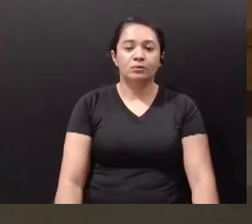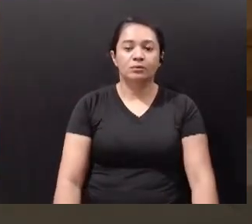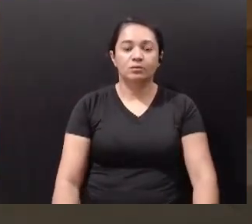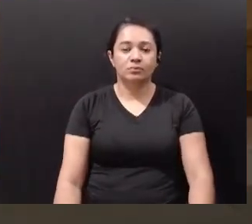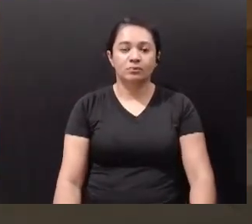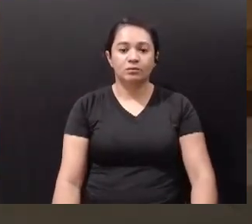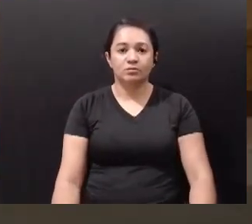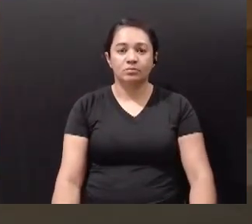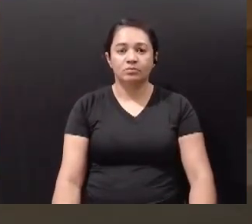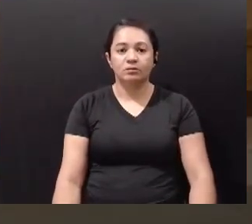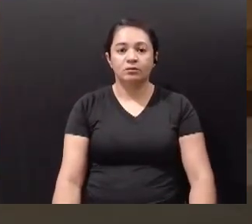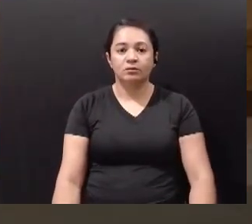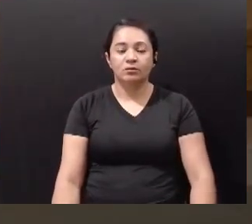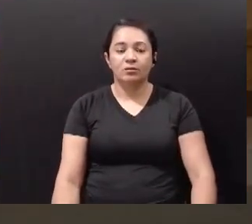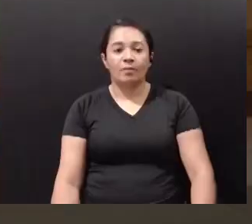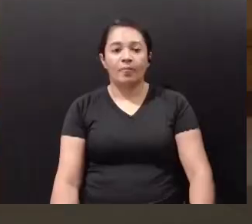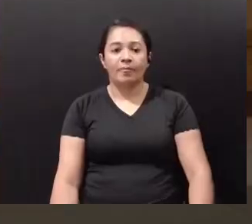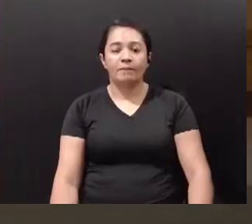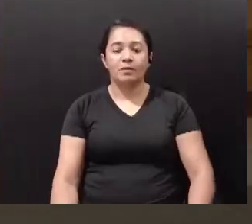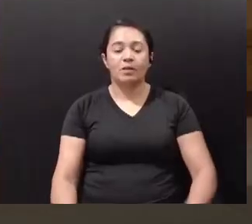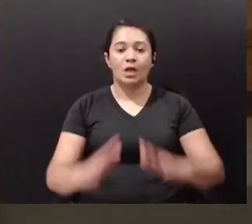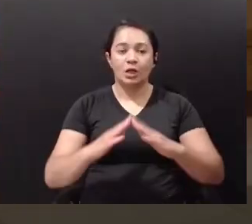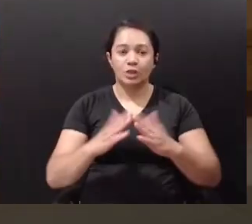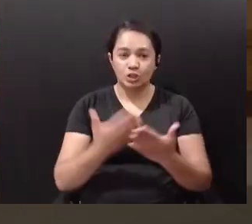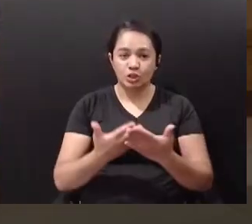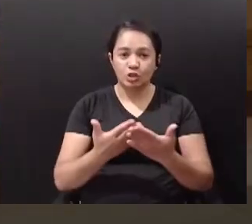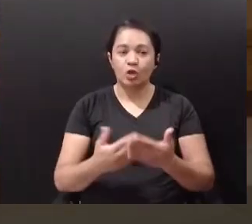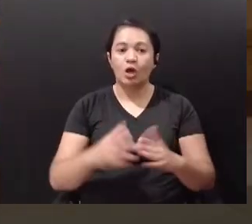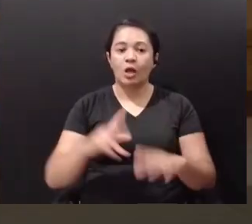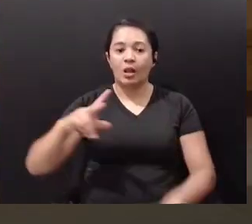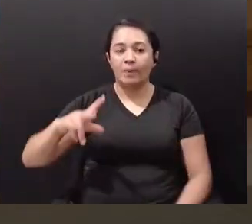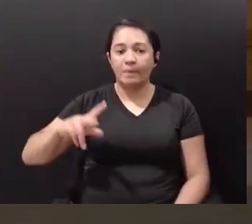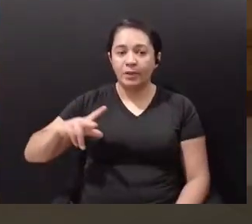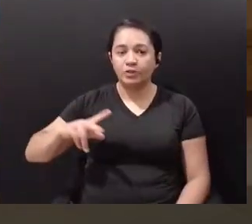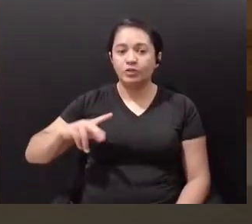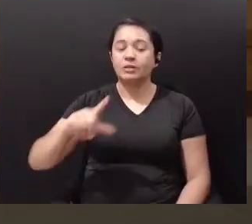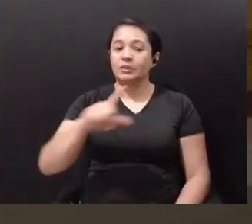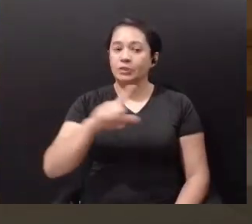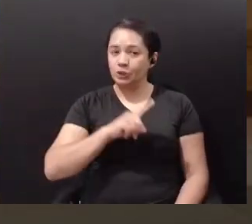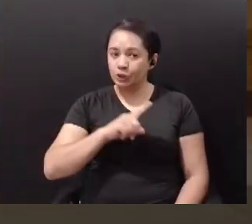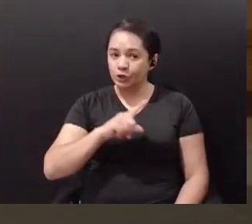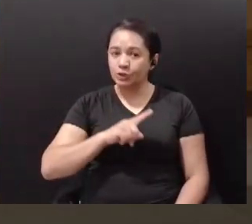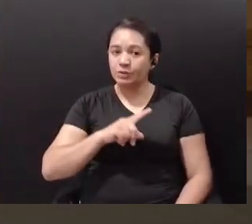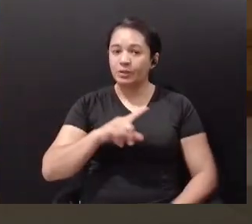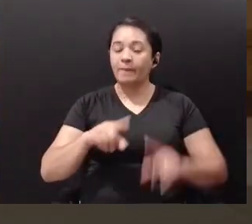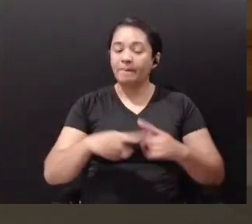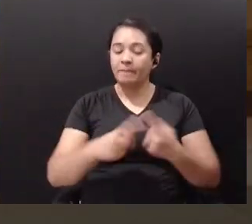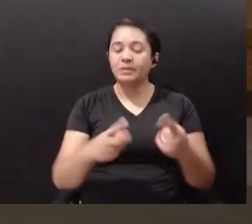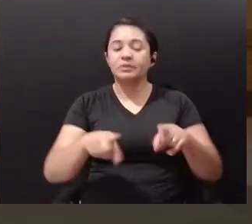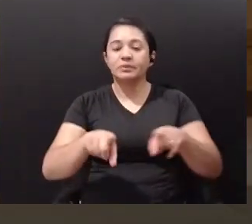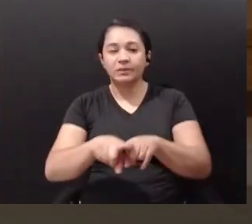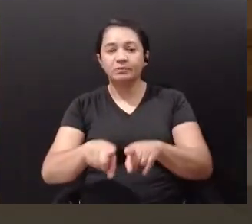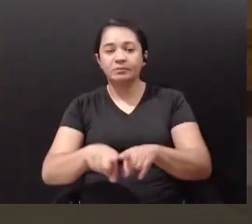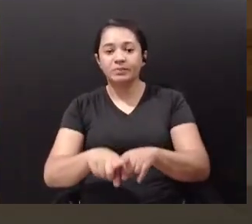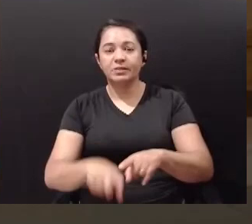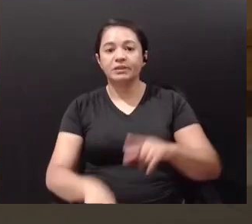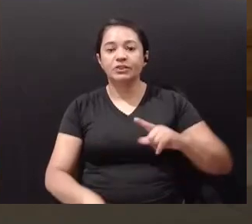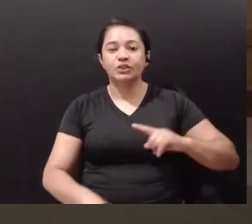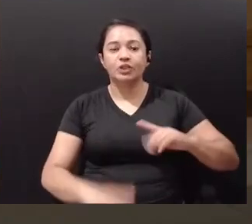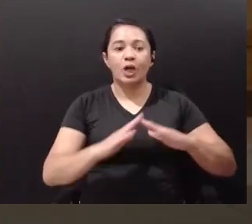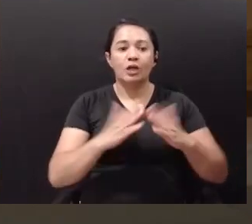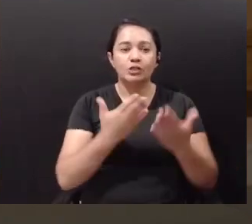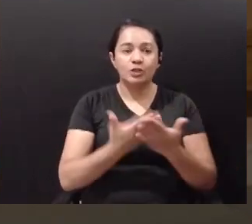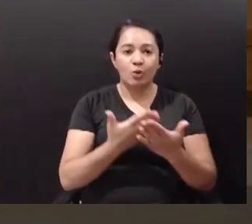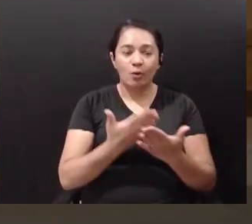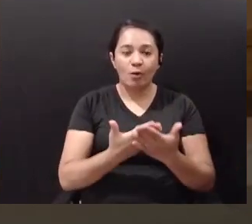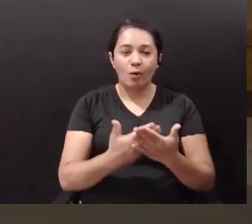tinha suas escolas particulares de excelência, mas também havia as escolas para